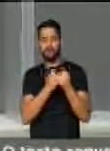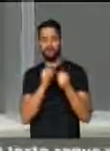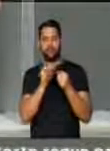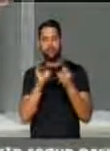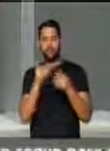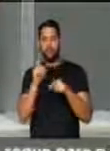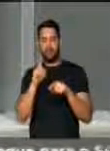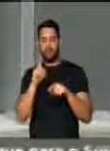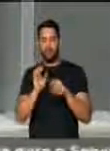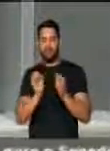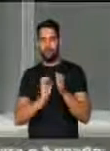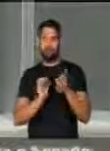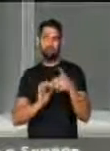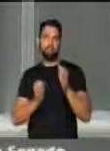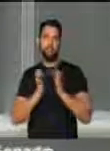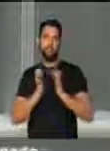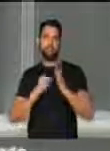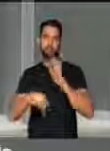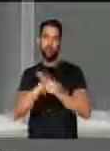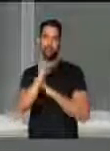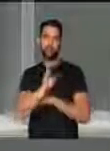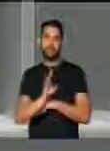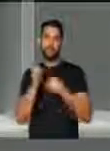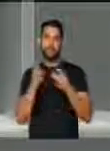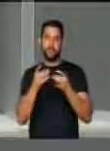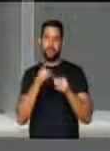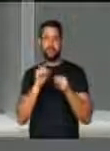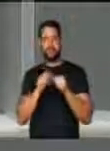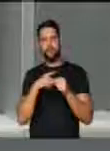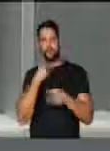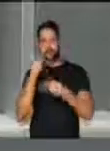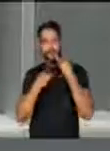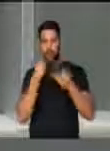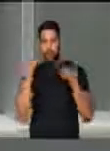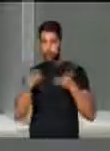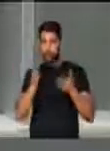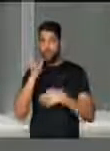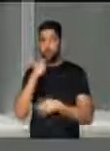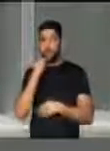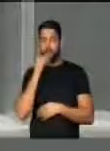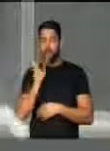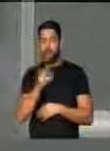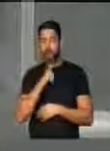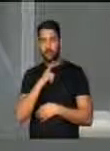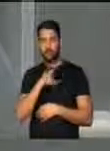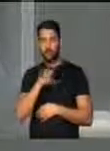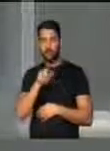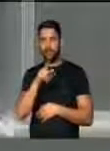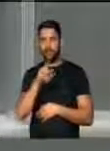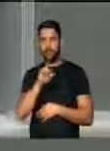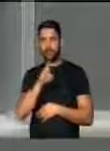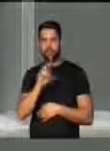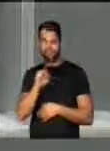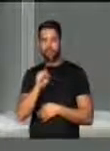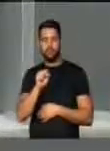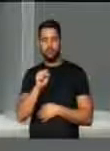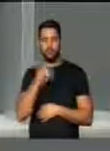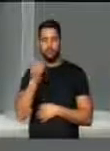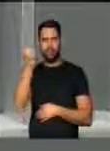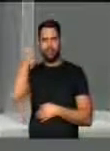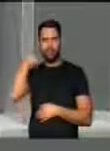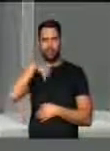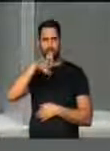vender patrimônio. Eu já fiz essa referência aqui hoje, que a Vale do Rio Doce,